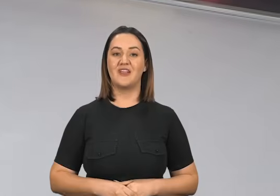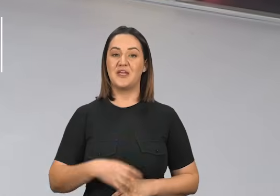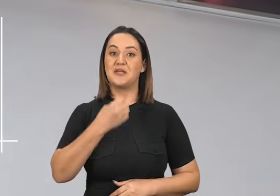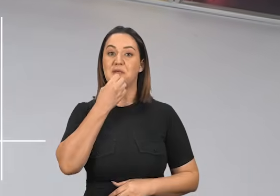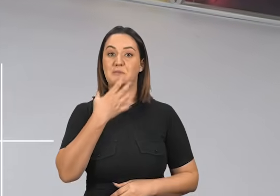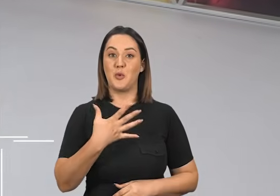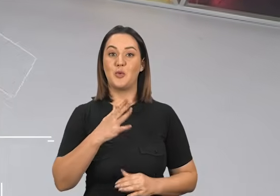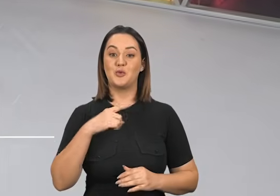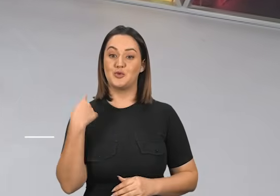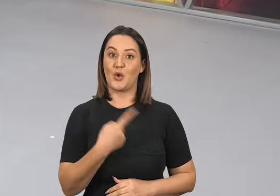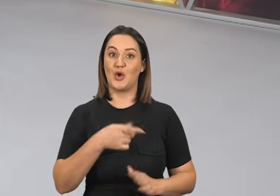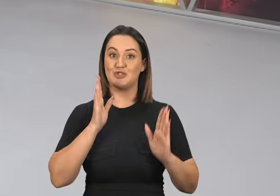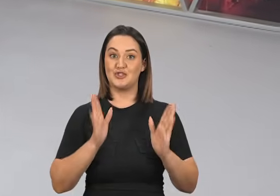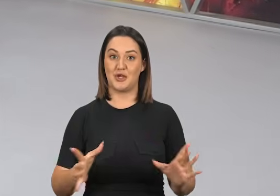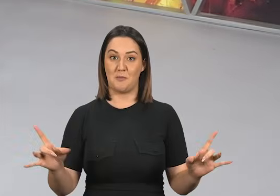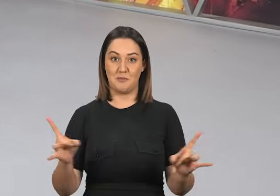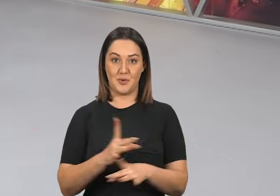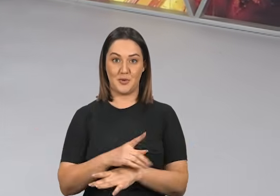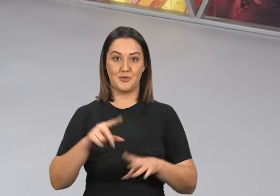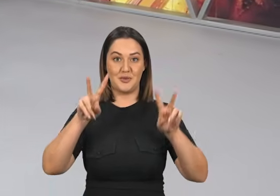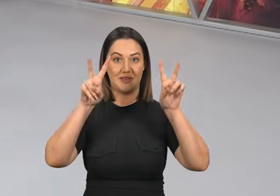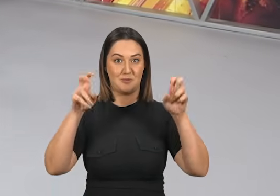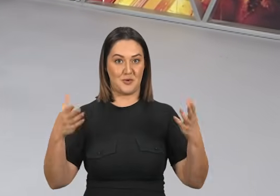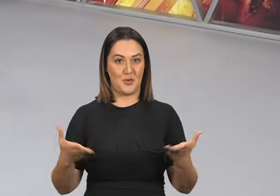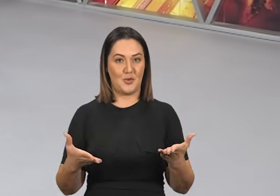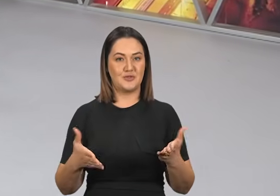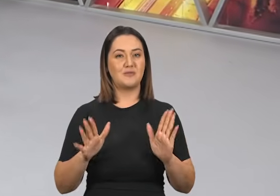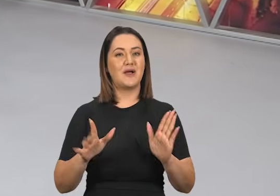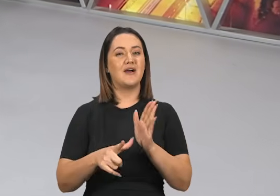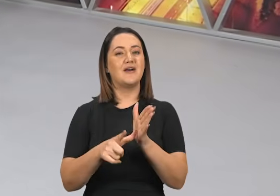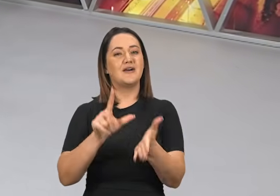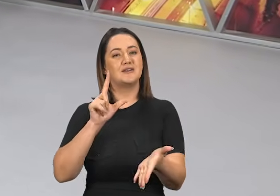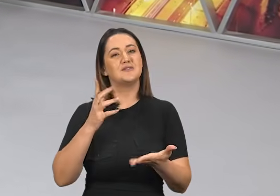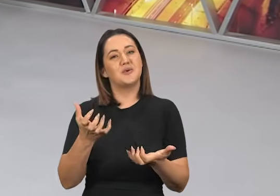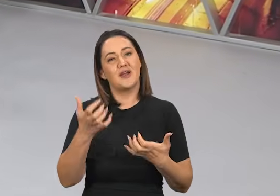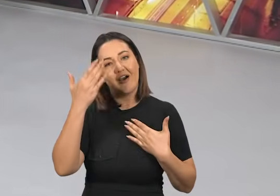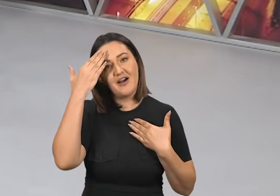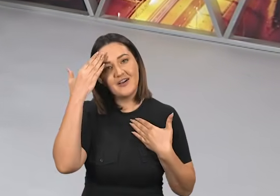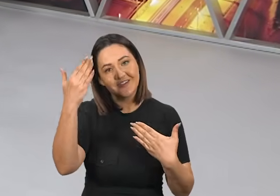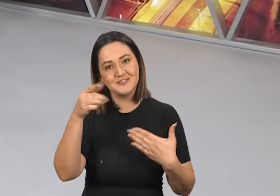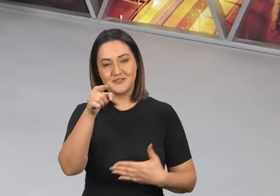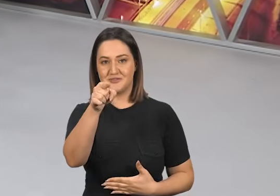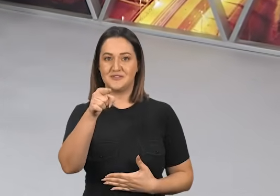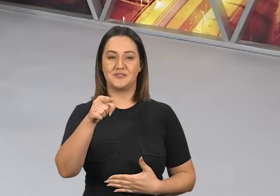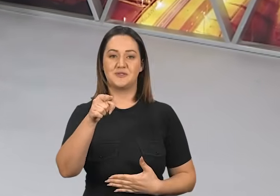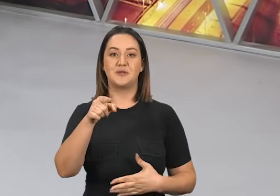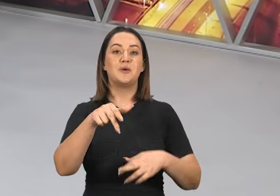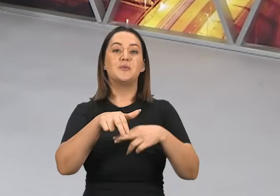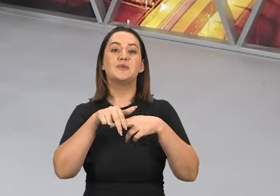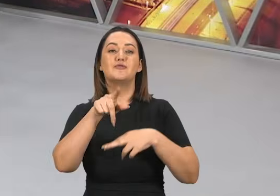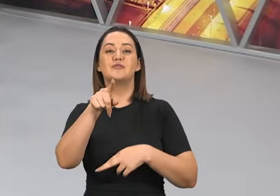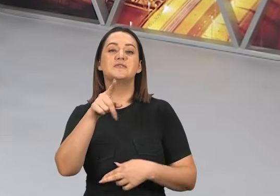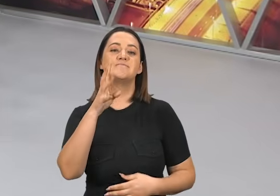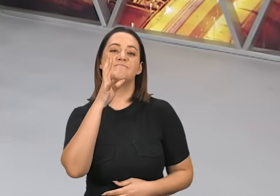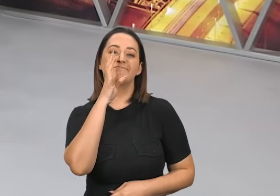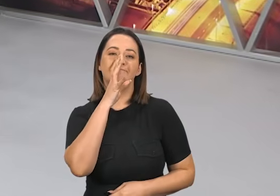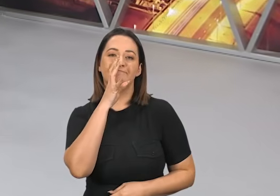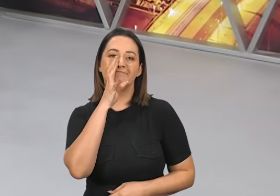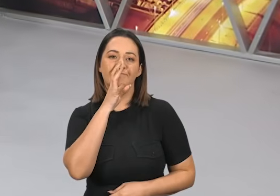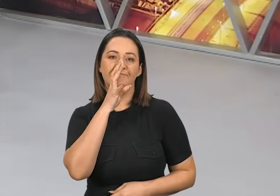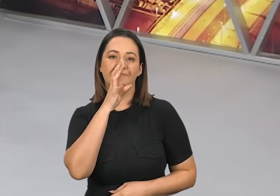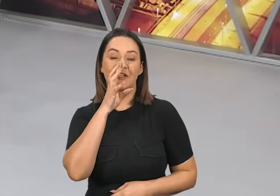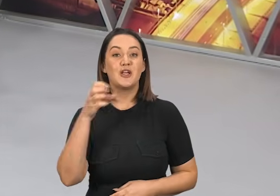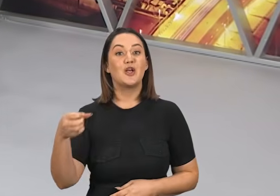Muito bem, meus amigos, já estamos preparados aqui para o tema de hoje. Antes, porém, eu quero agradecer a você por sua